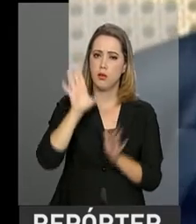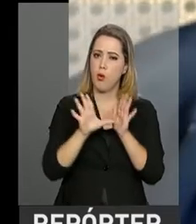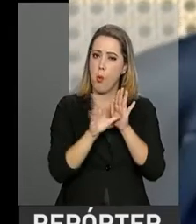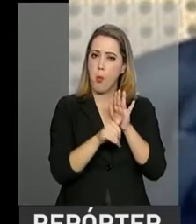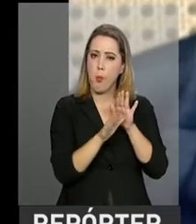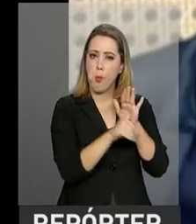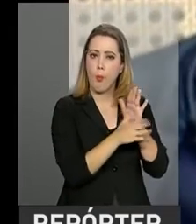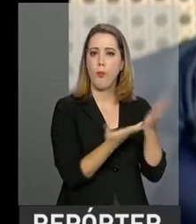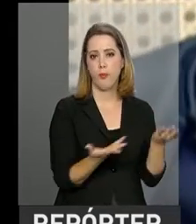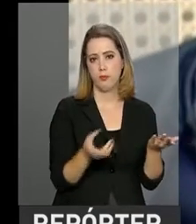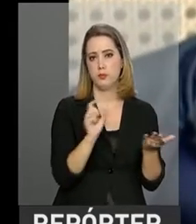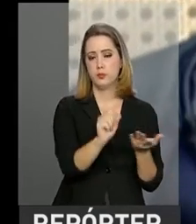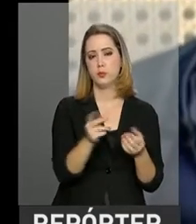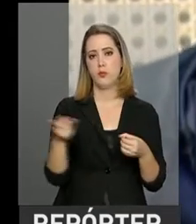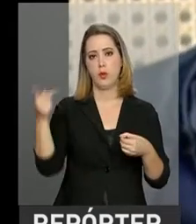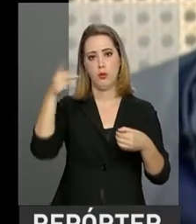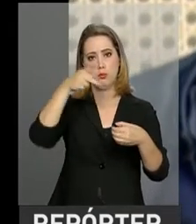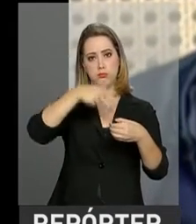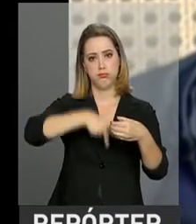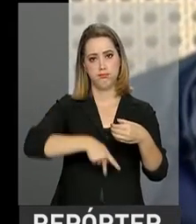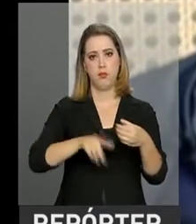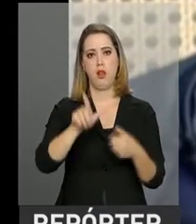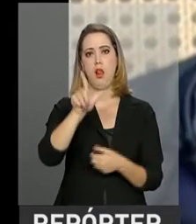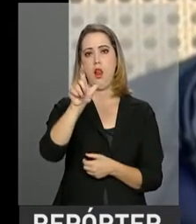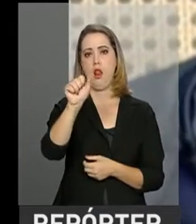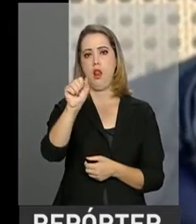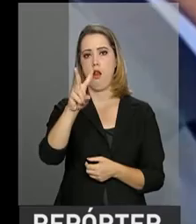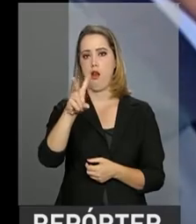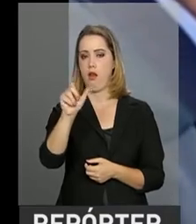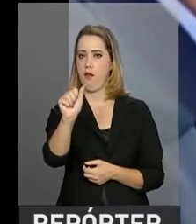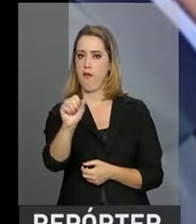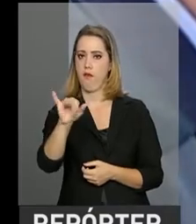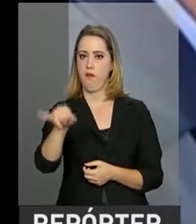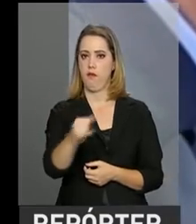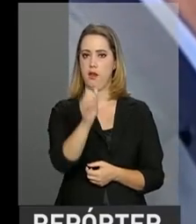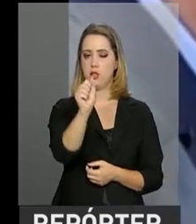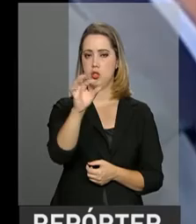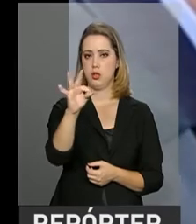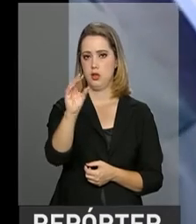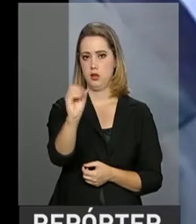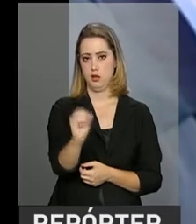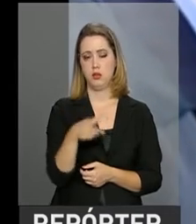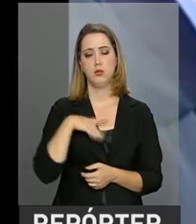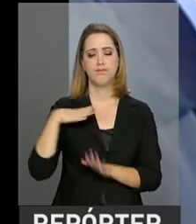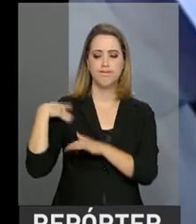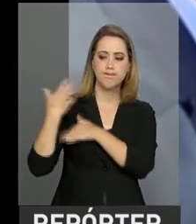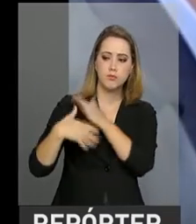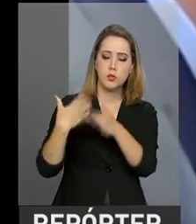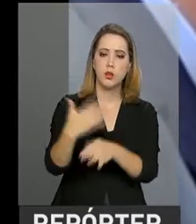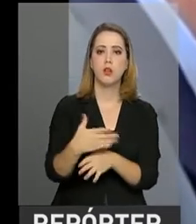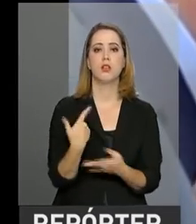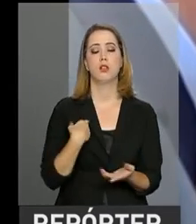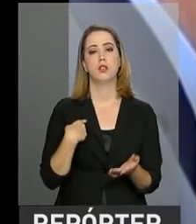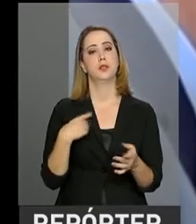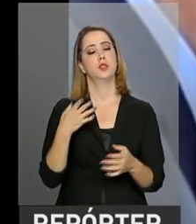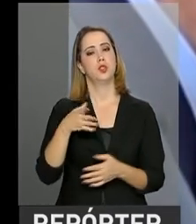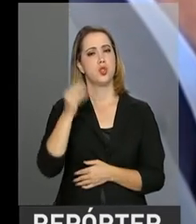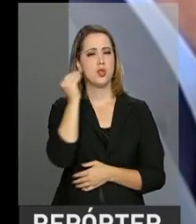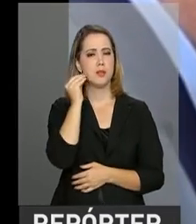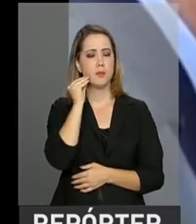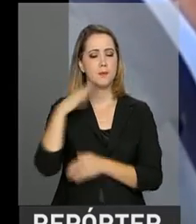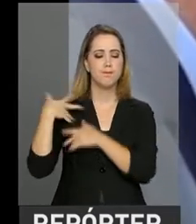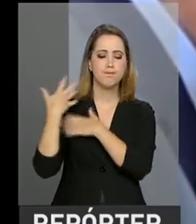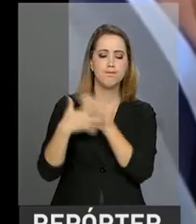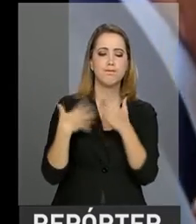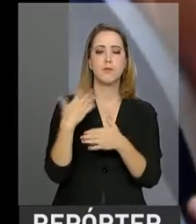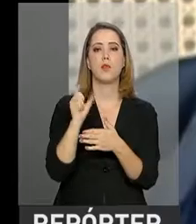Petrobras na Operação Lava Jato. Teori Zavascki tinha uma vasta experiência jurídica, era advogado e magistrado,